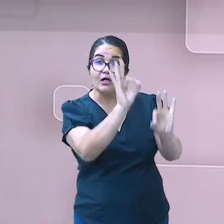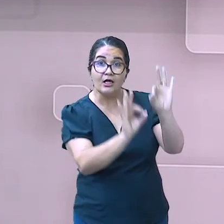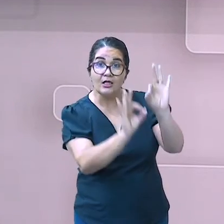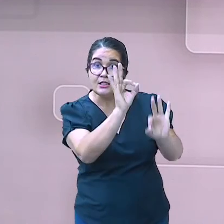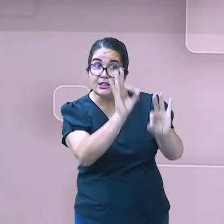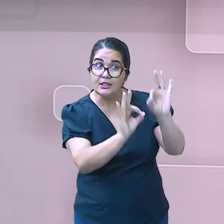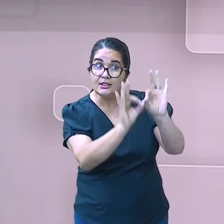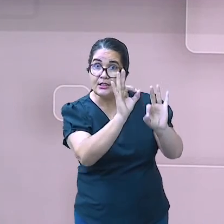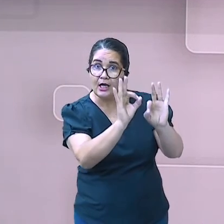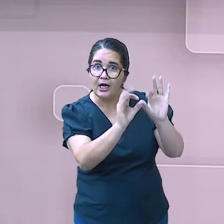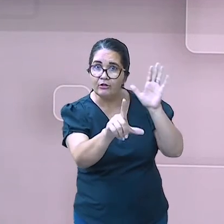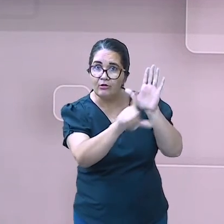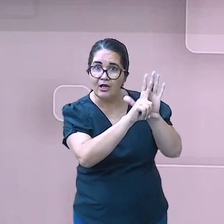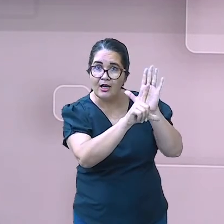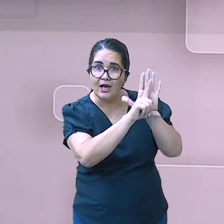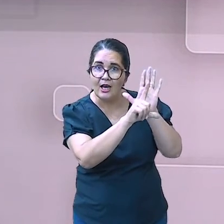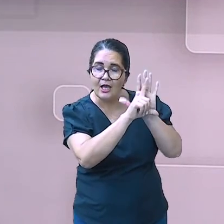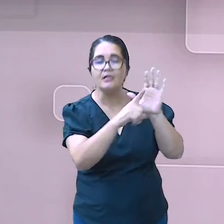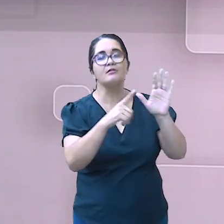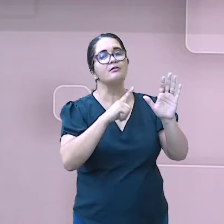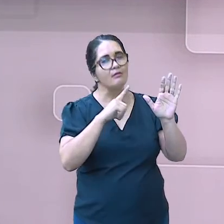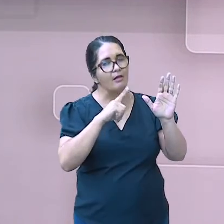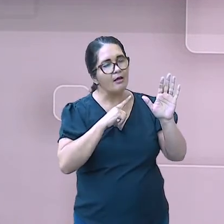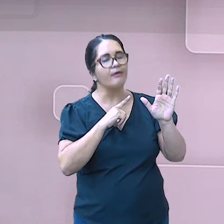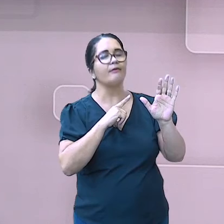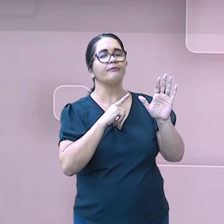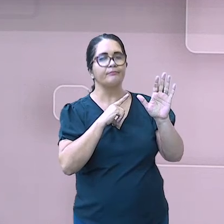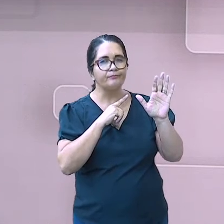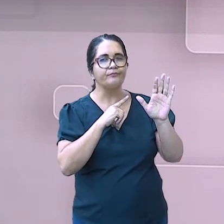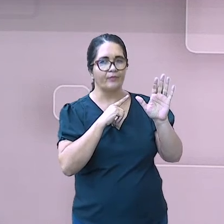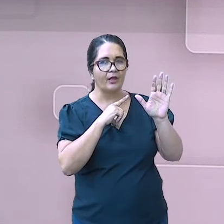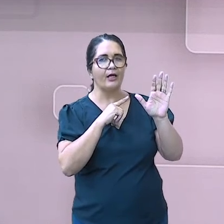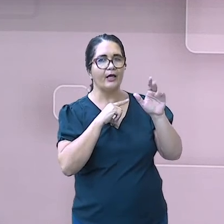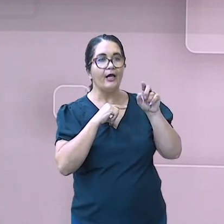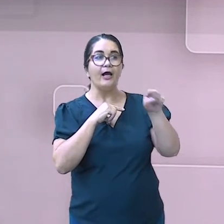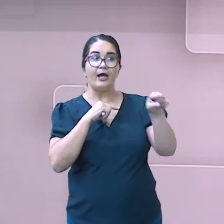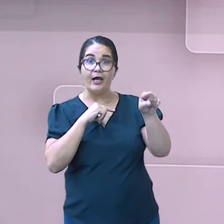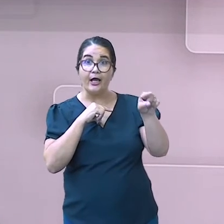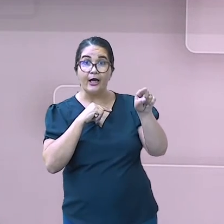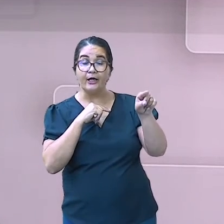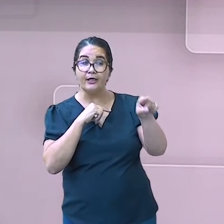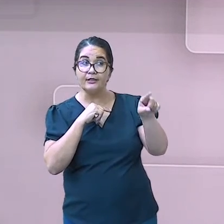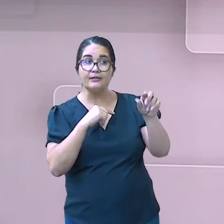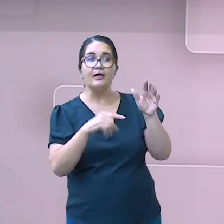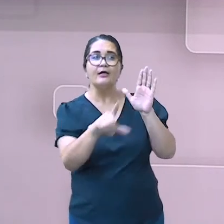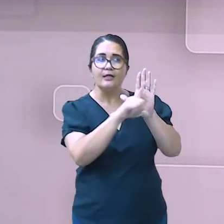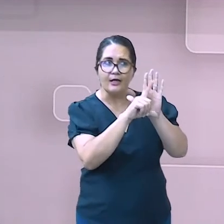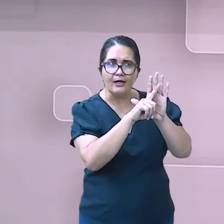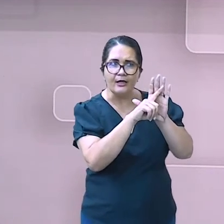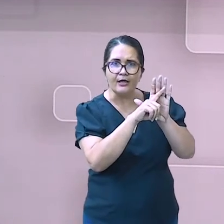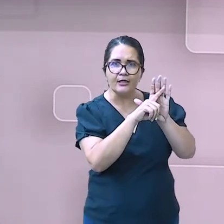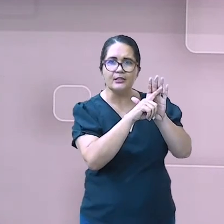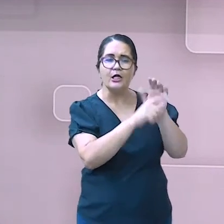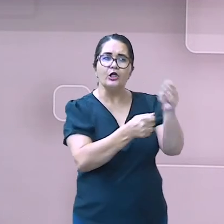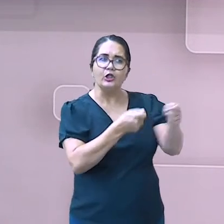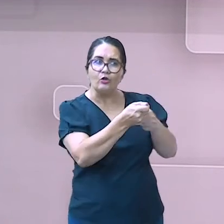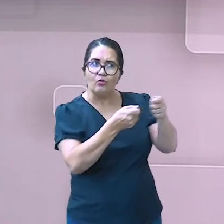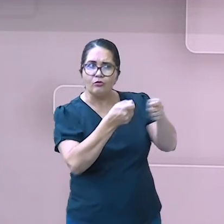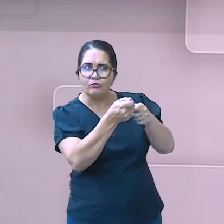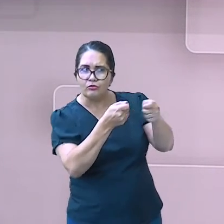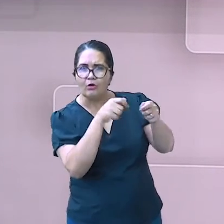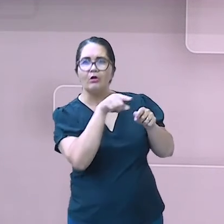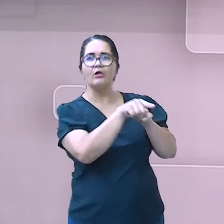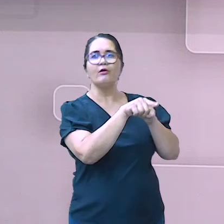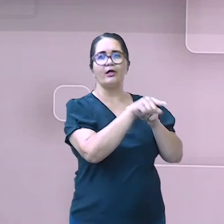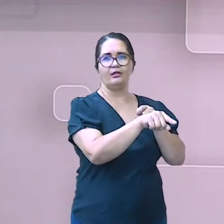ter uma lei para aquele local, e essa lei ela precisa de ser para membros, tá? De uma